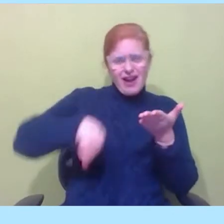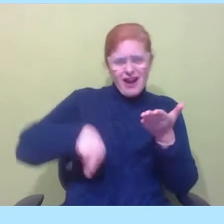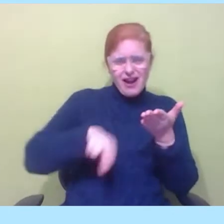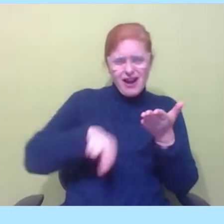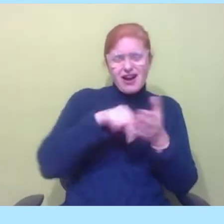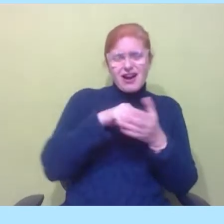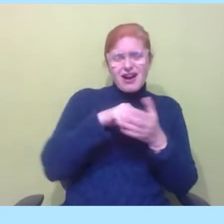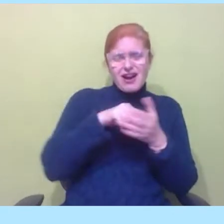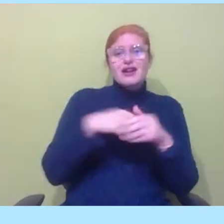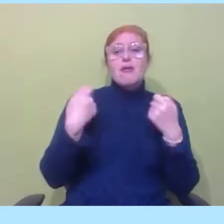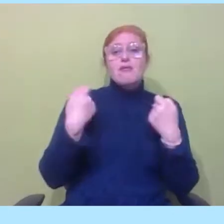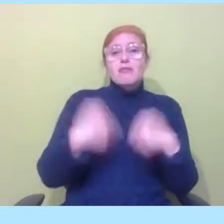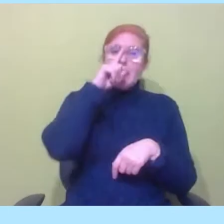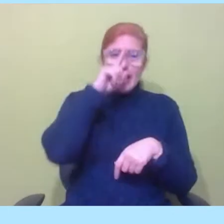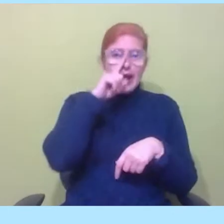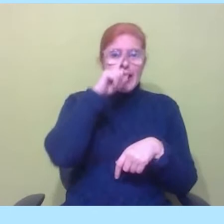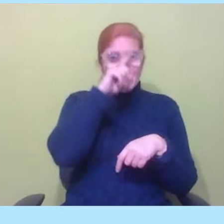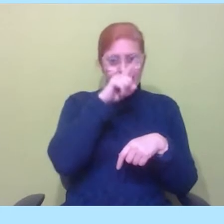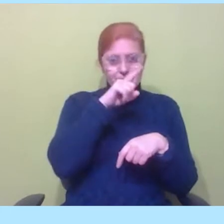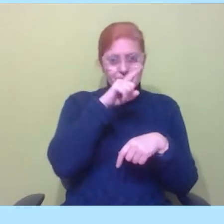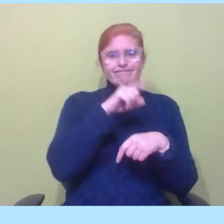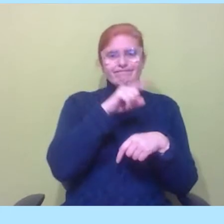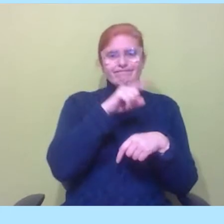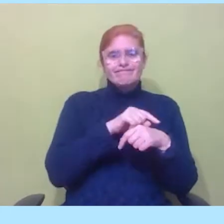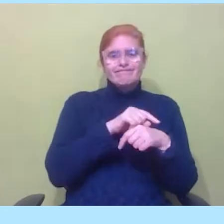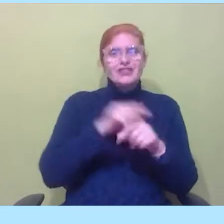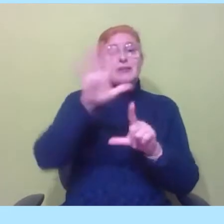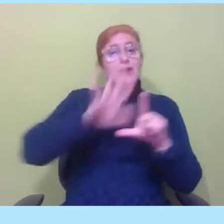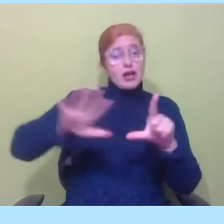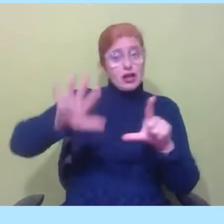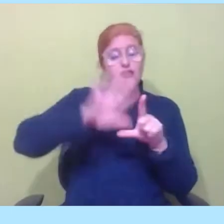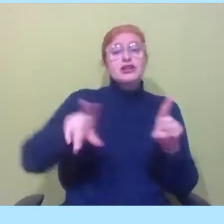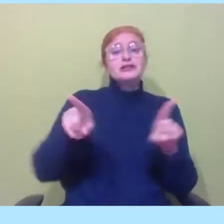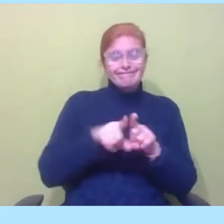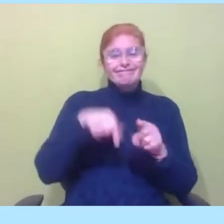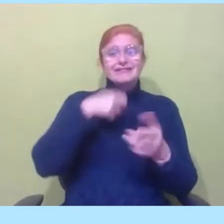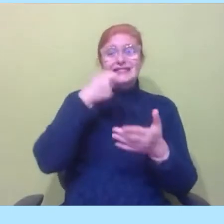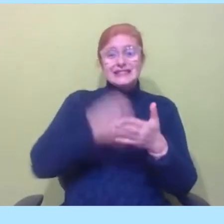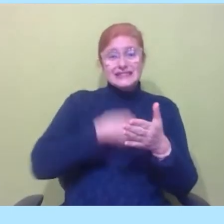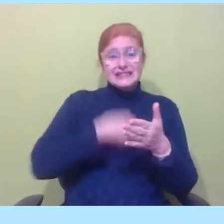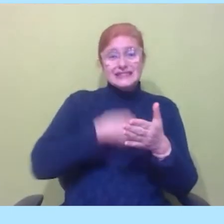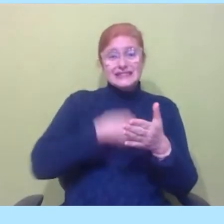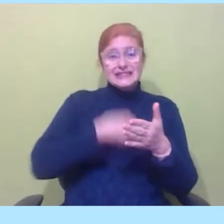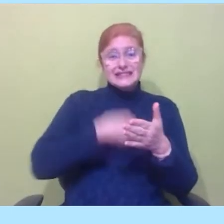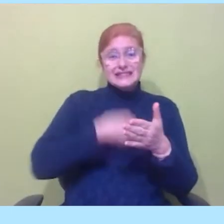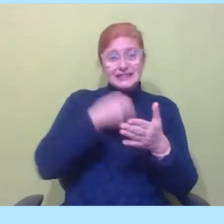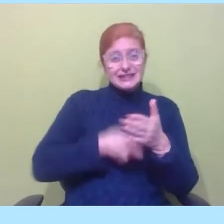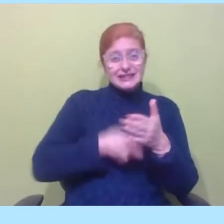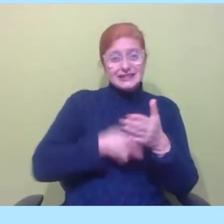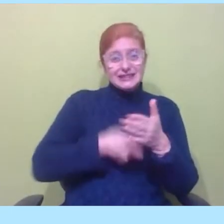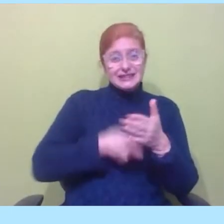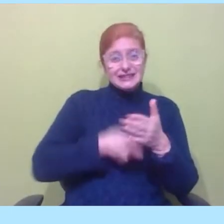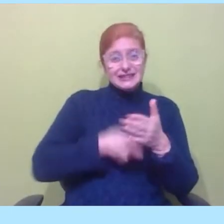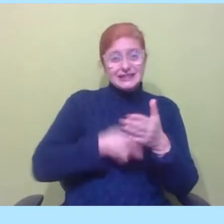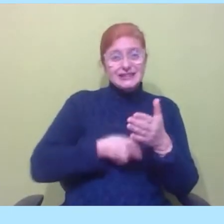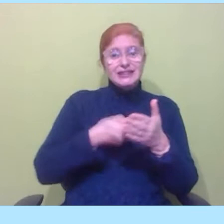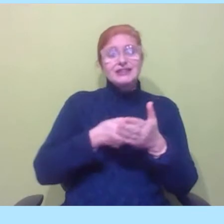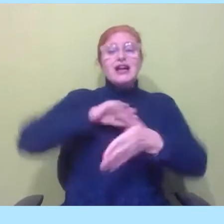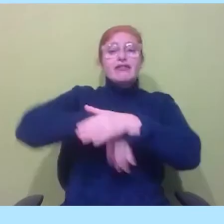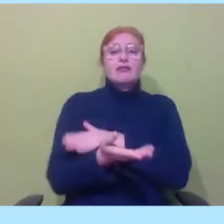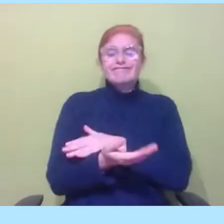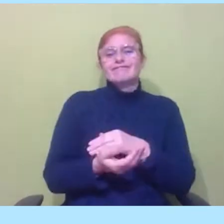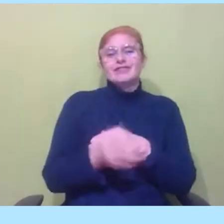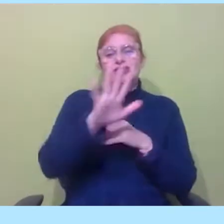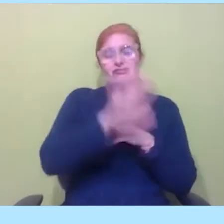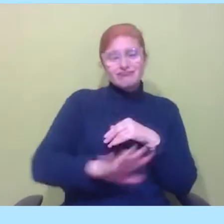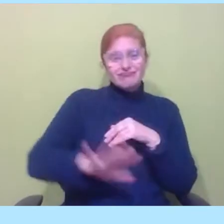estão, por outro lado, tentando se adaptar, e nesse cenário a gente tenta ver o que a gente pode fazer para tentar ficar mais